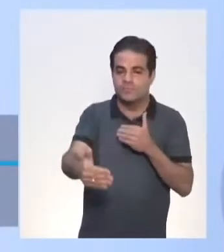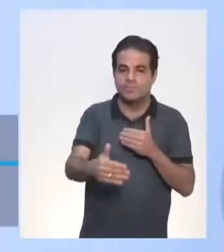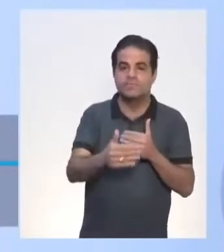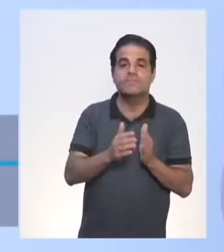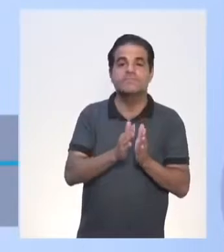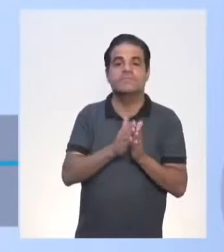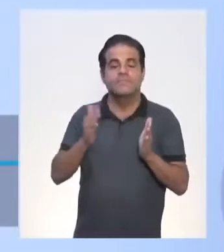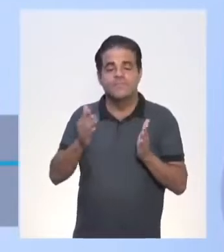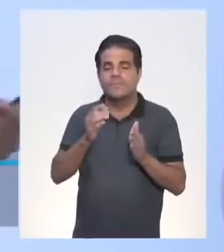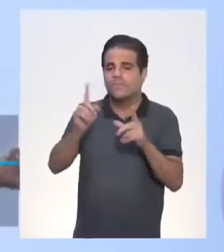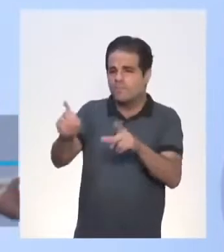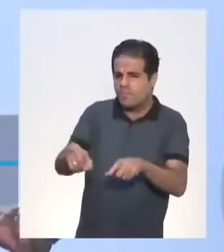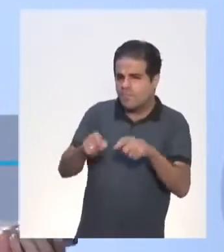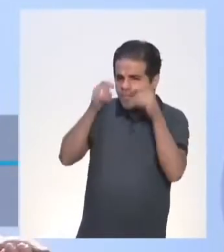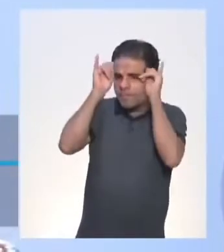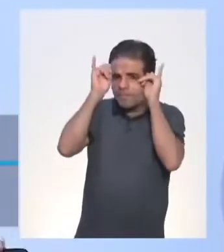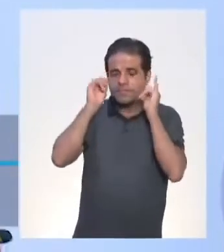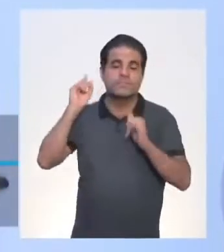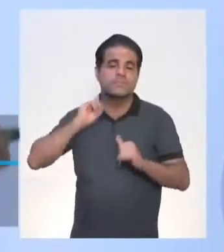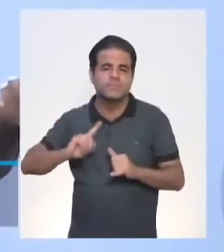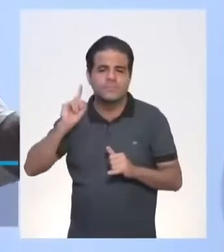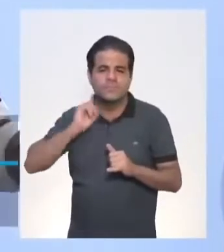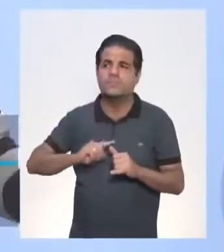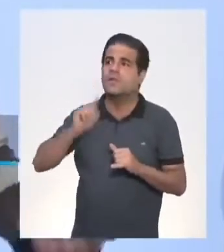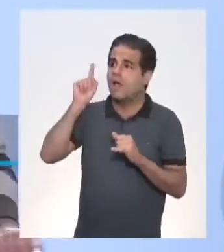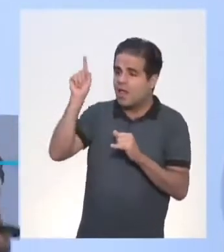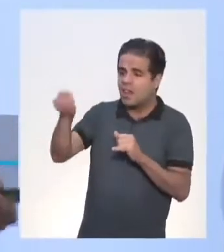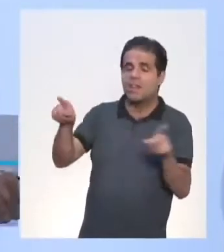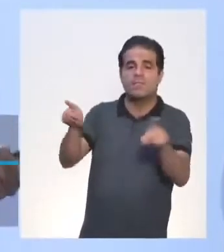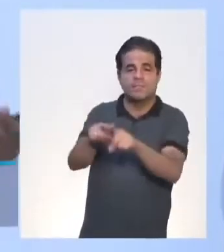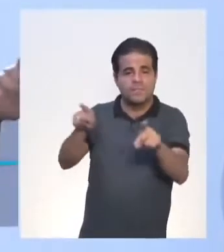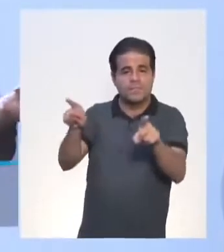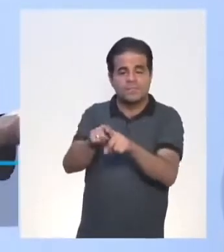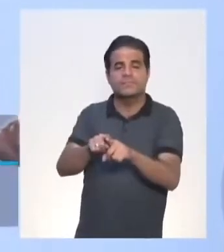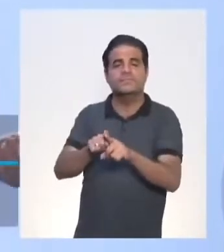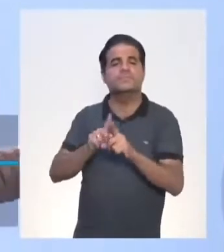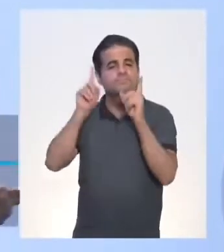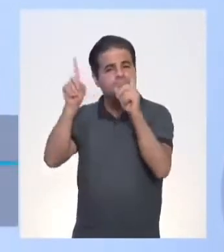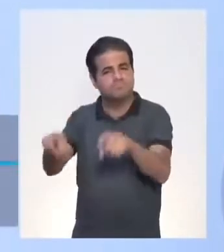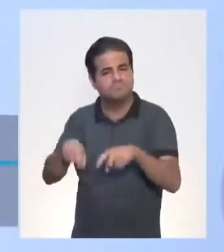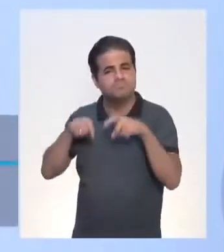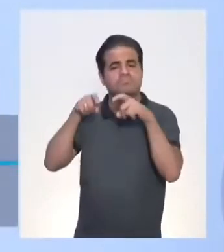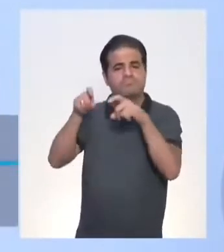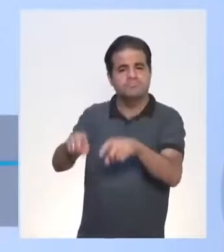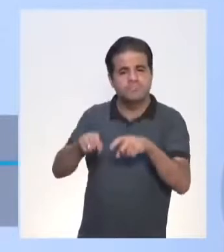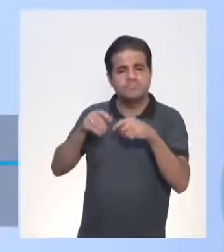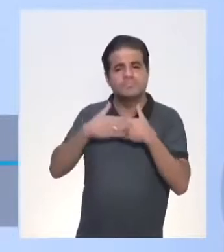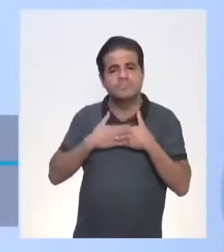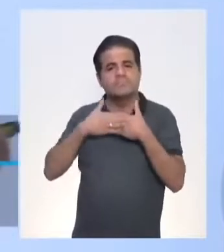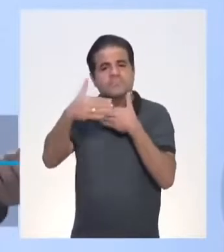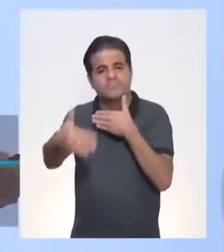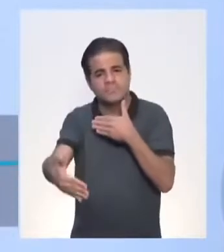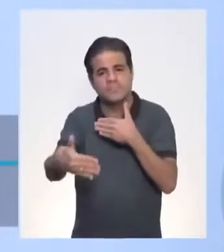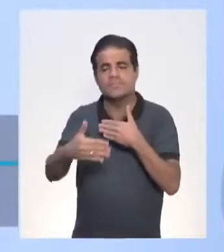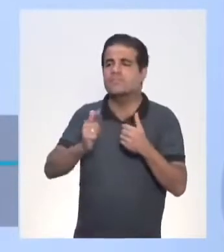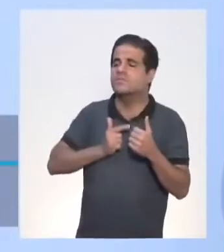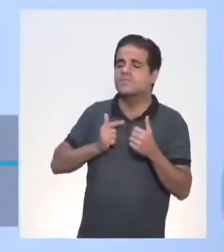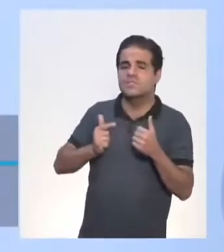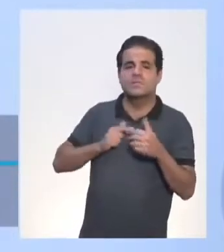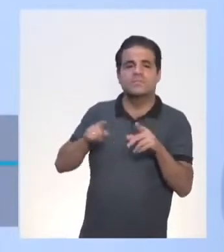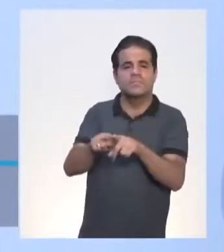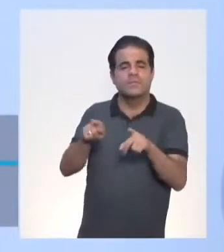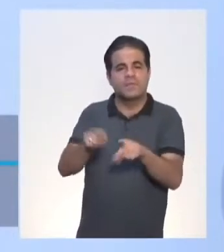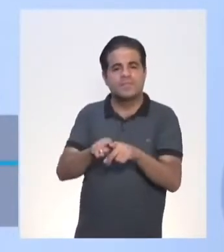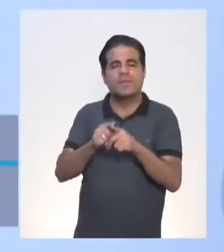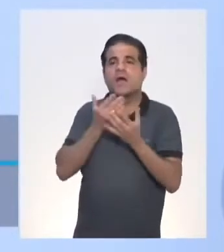fazendas, e também em Minas Gerais, além também das fazendas produtivas da agricultura, nós tínhamos